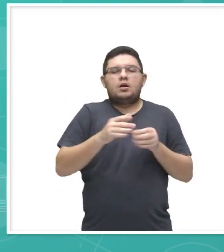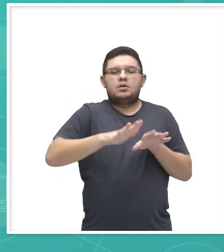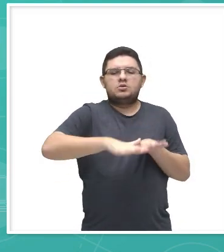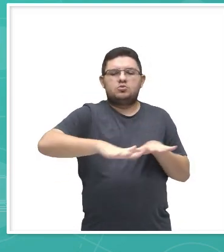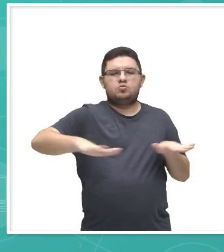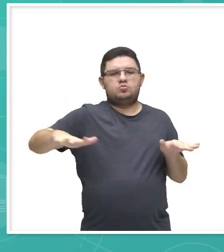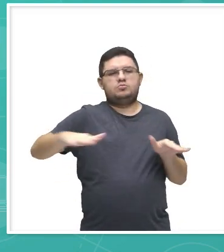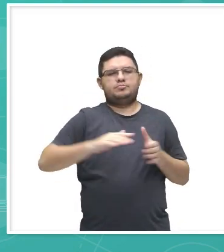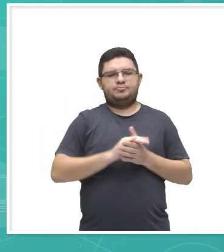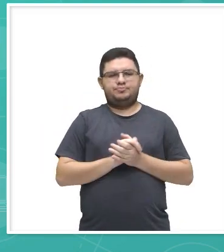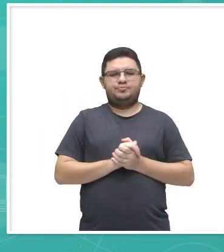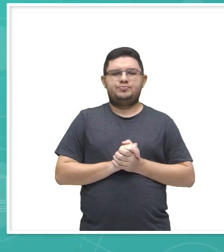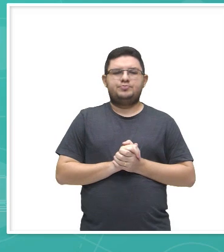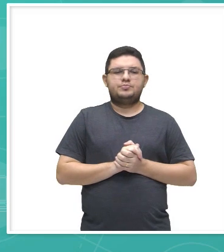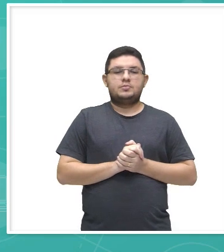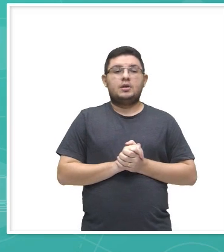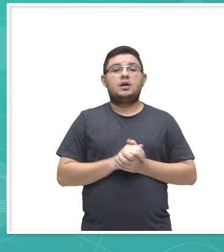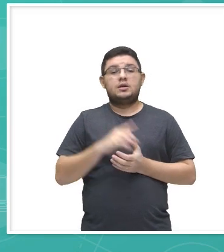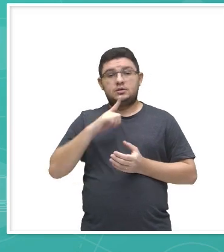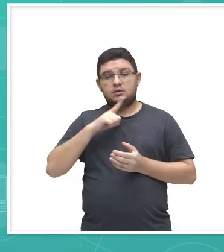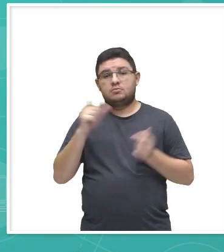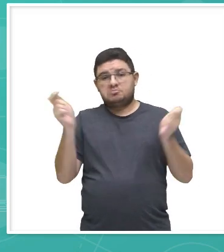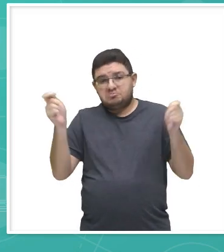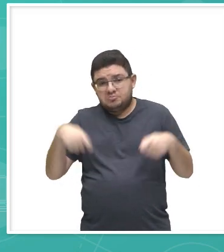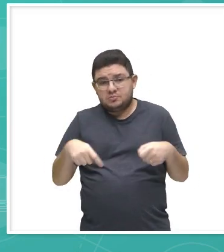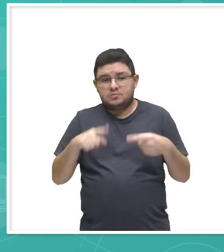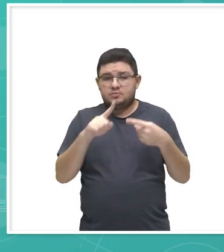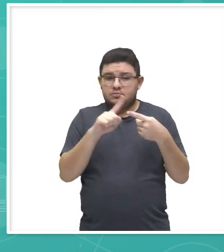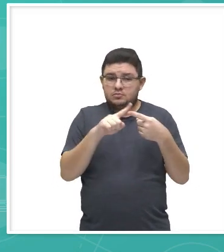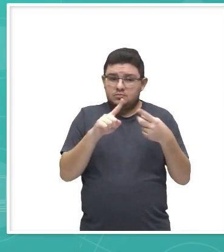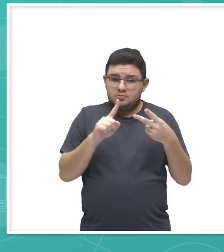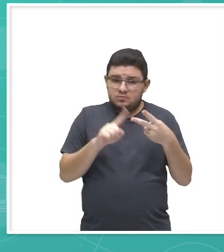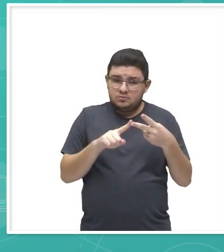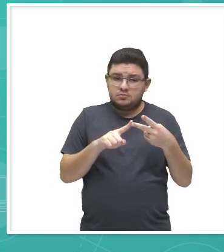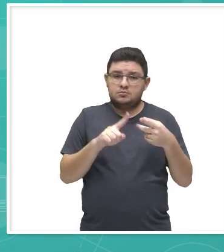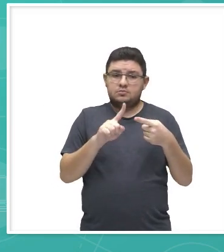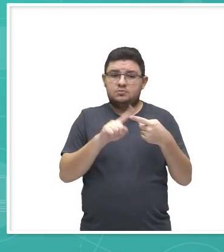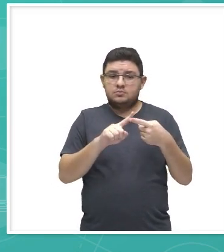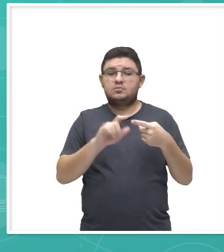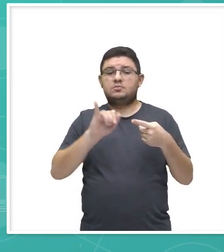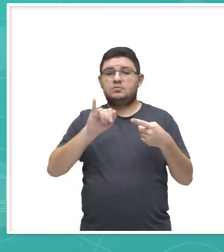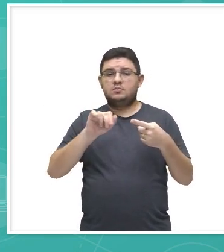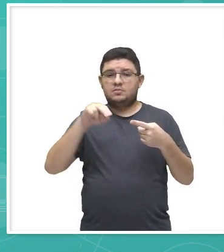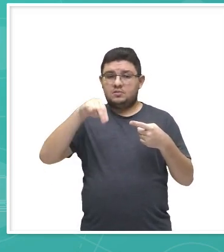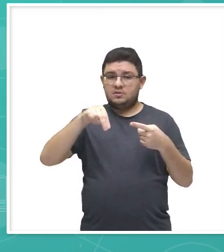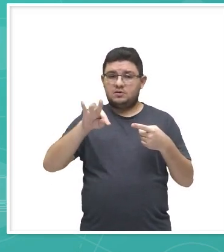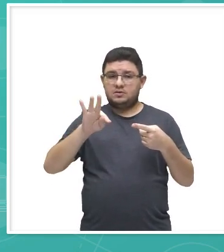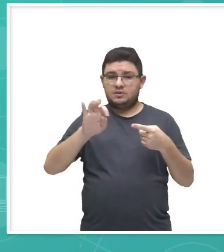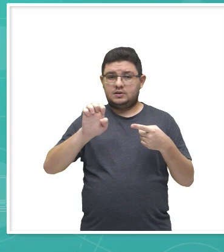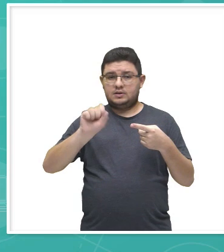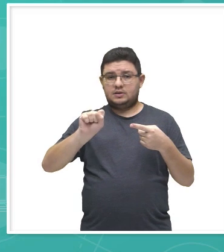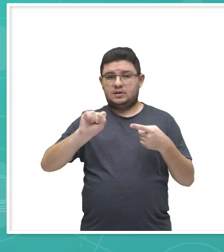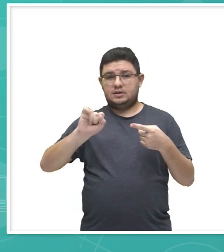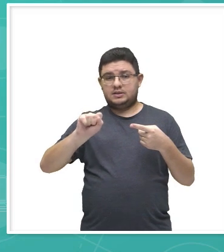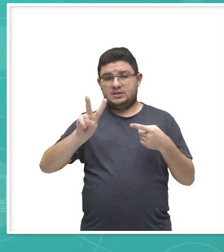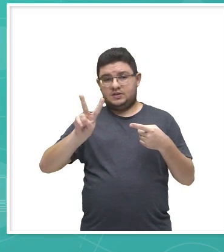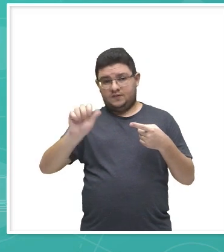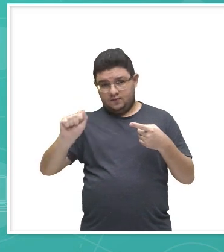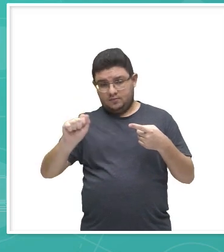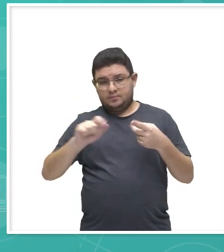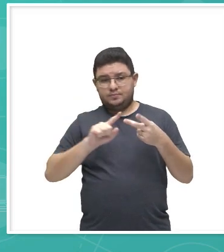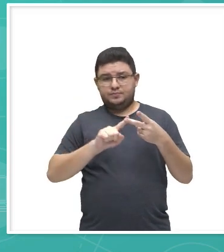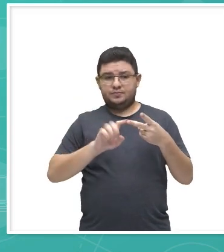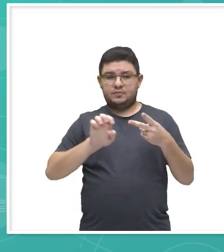terras, e aí nós temos duas formas, que é a intensiva e a agricultura extensiva. Aí nós temos